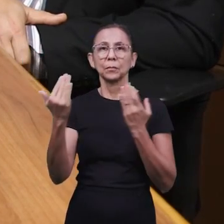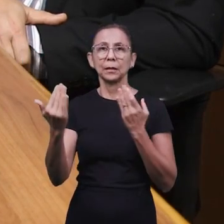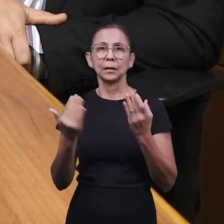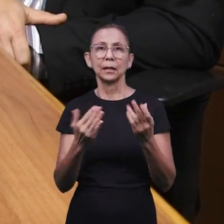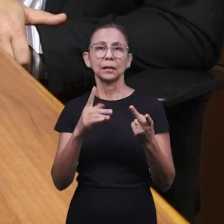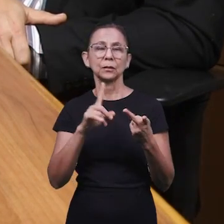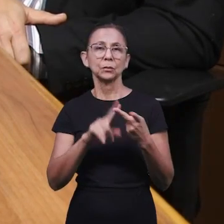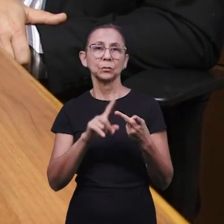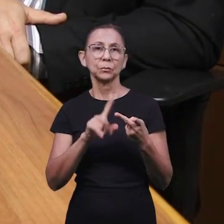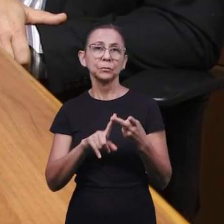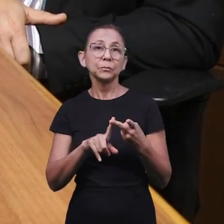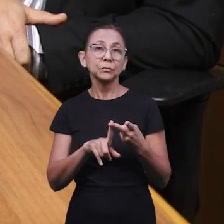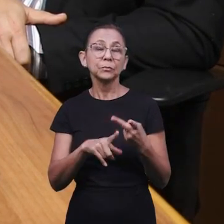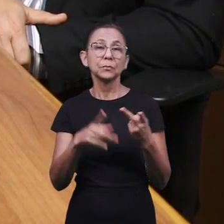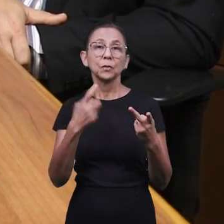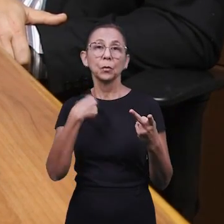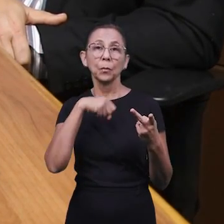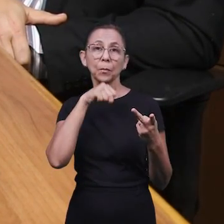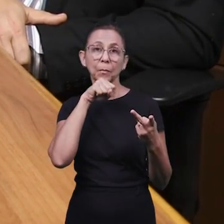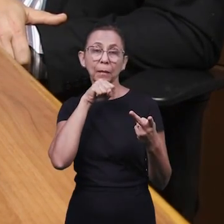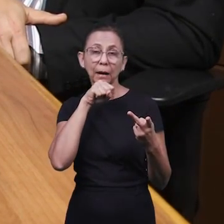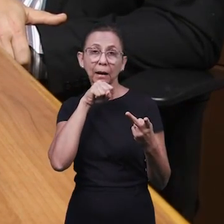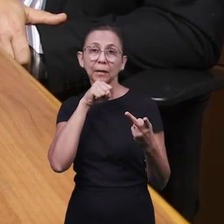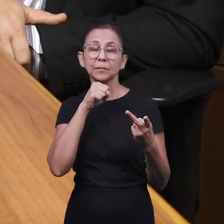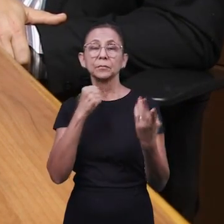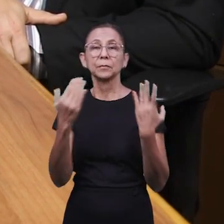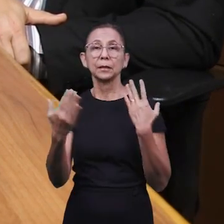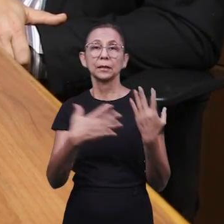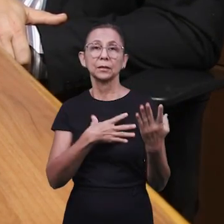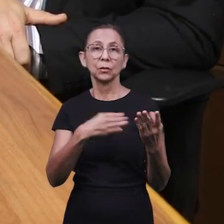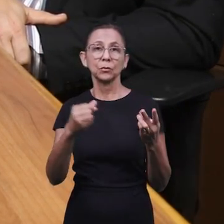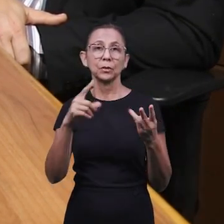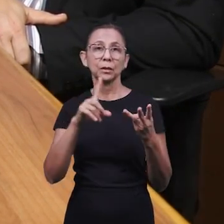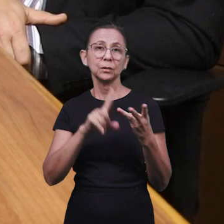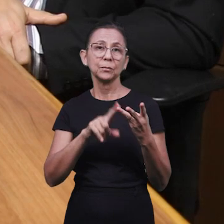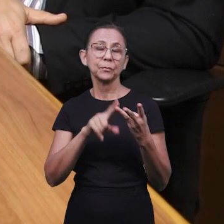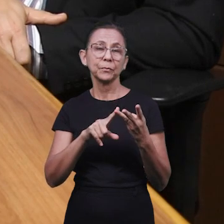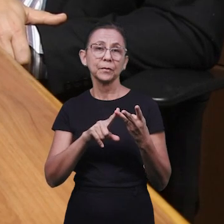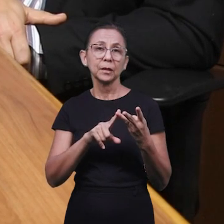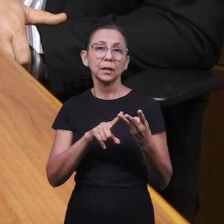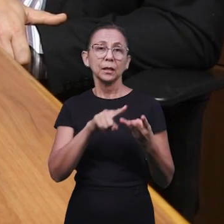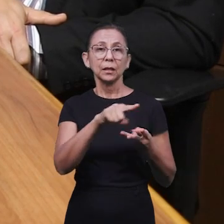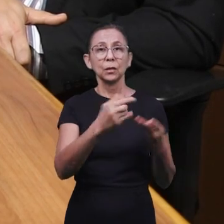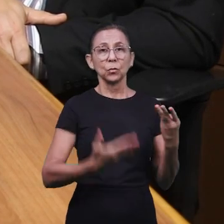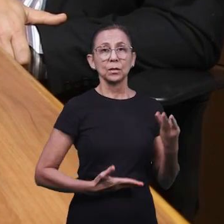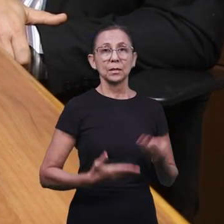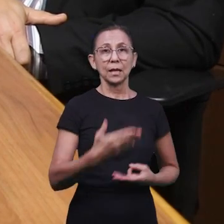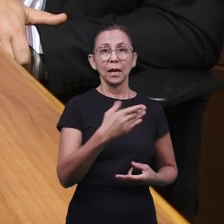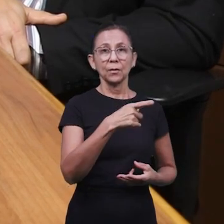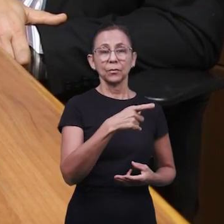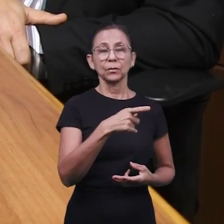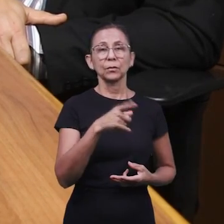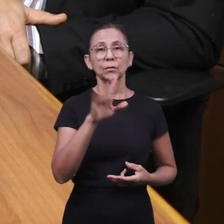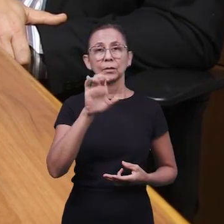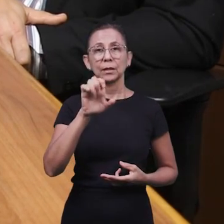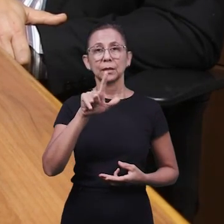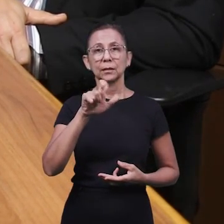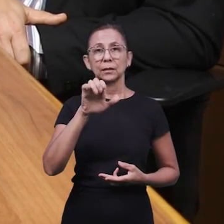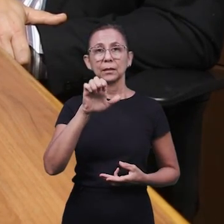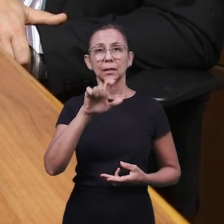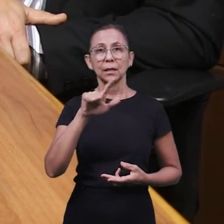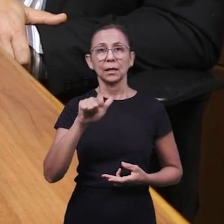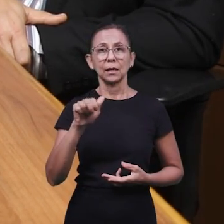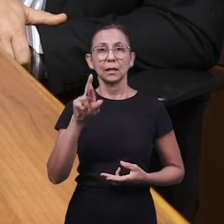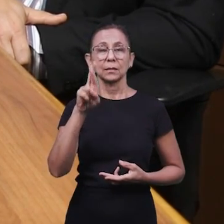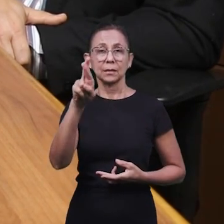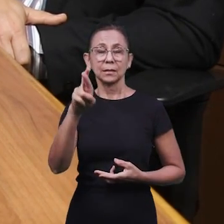Isso é muito fácil de entender. Eu creio que os irmãos e os amigos todos percebem isso também, né? E o pai